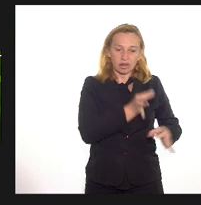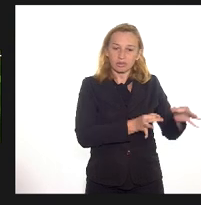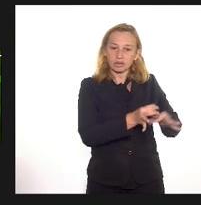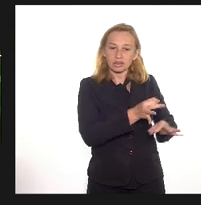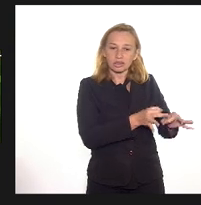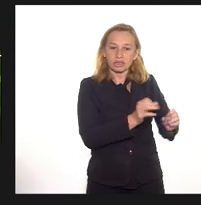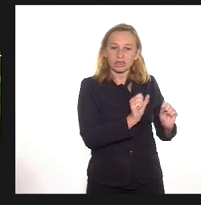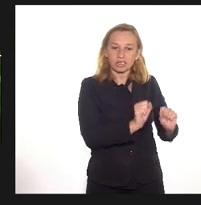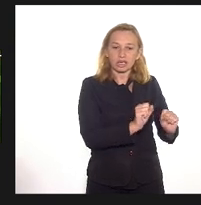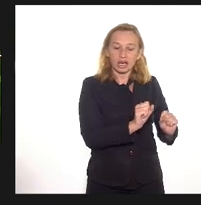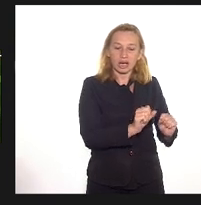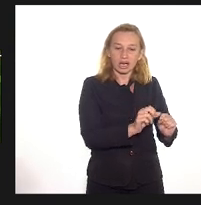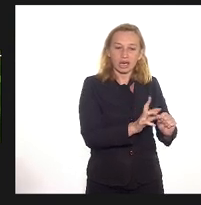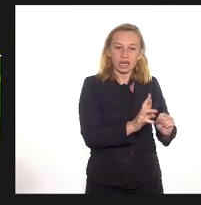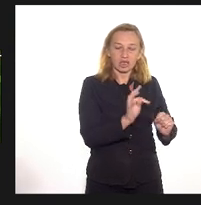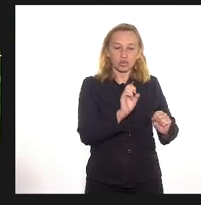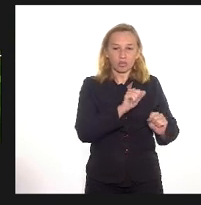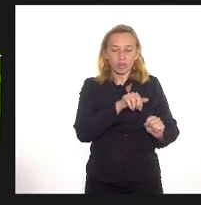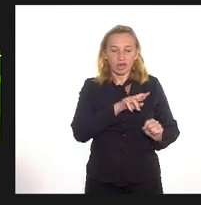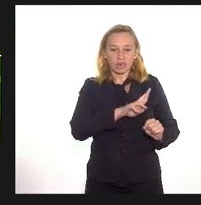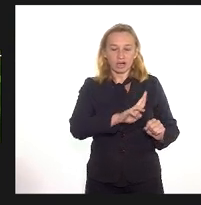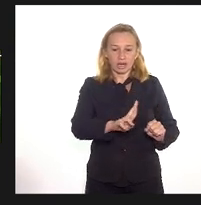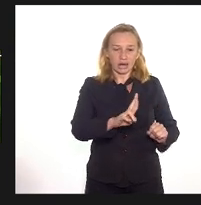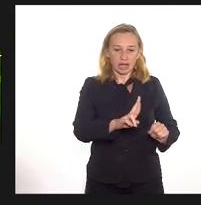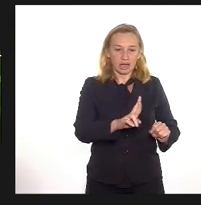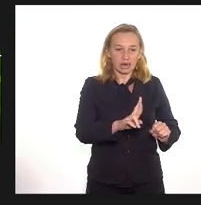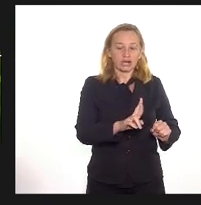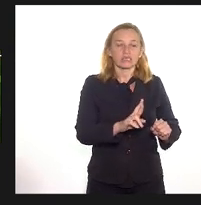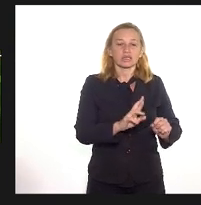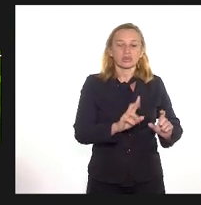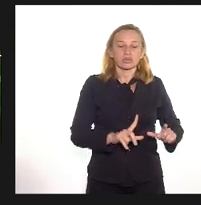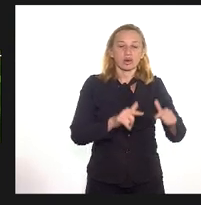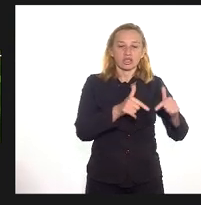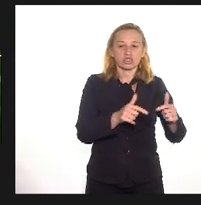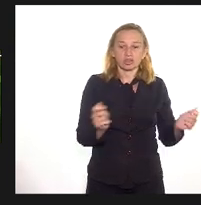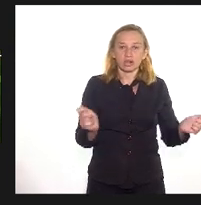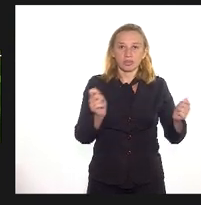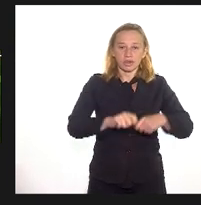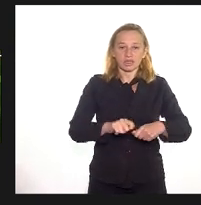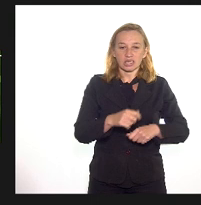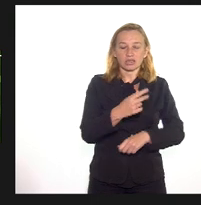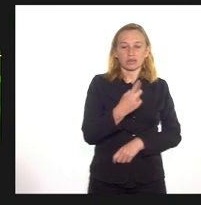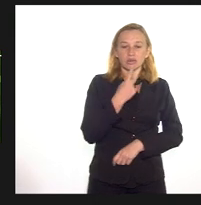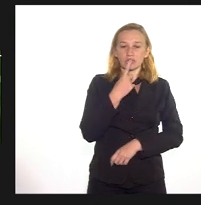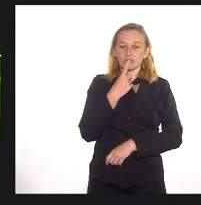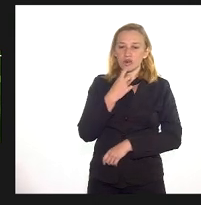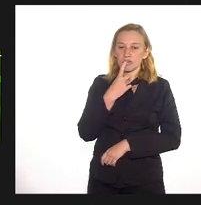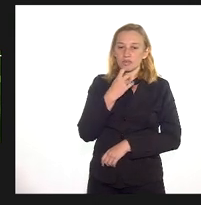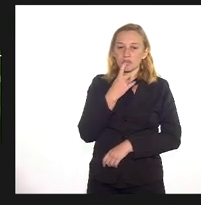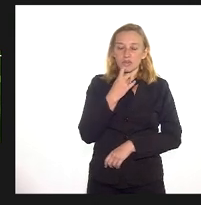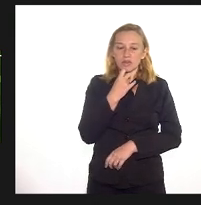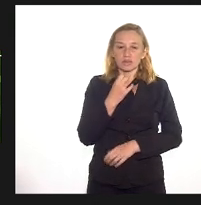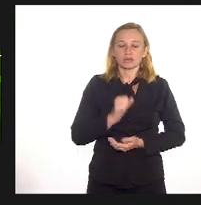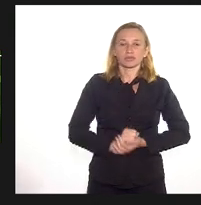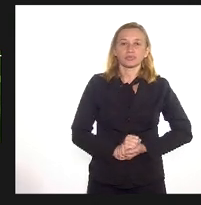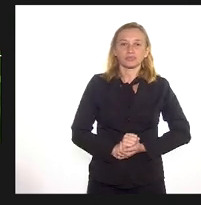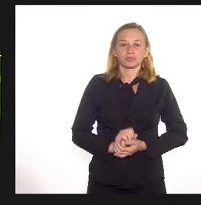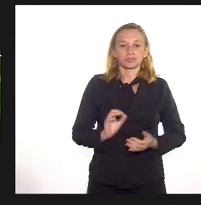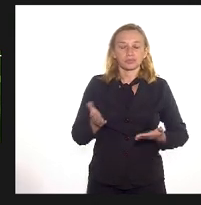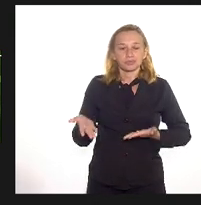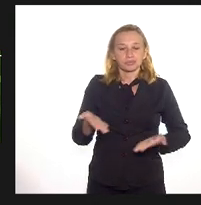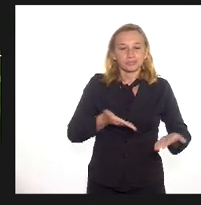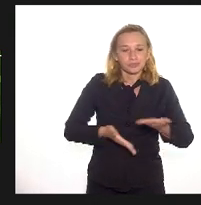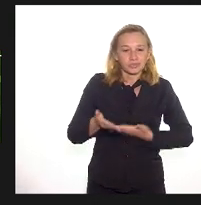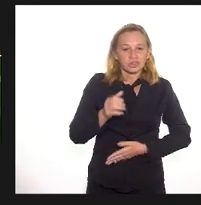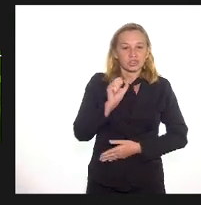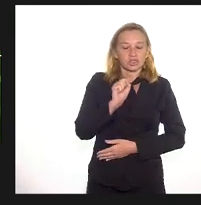remunerar pela cessão da capacidade do duto no seu trecho vermelho os parceiros